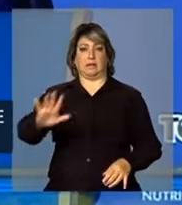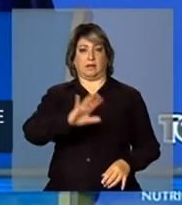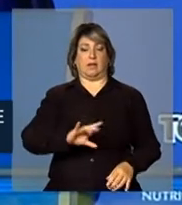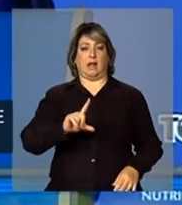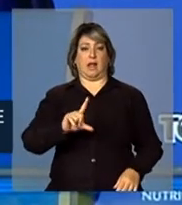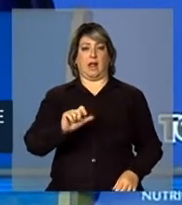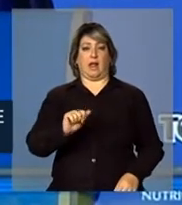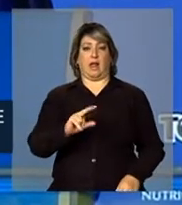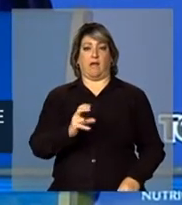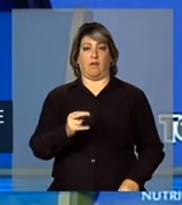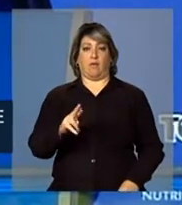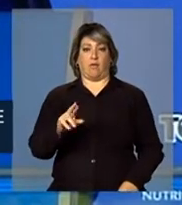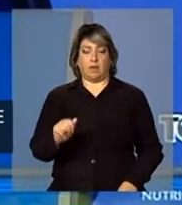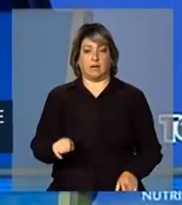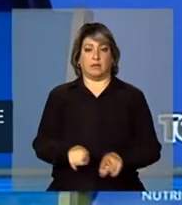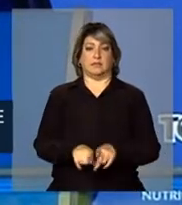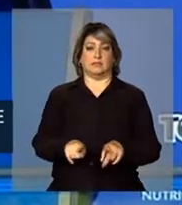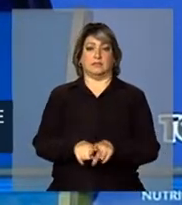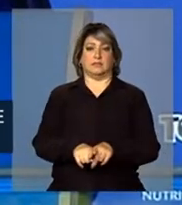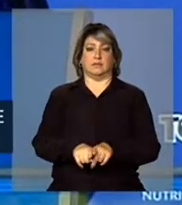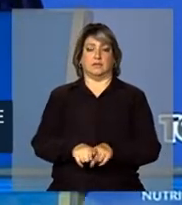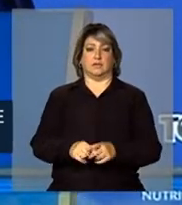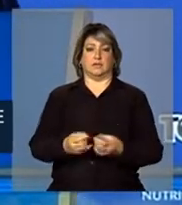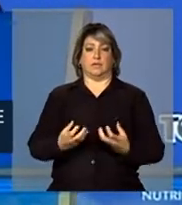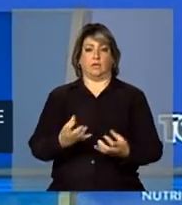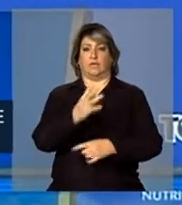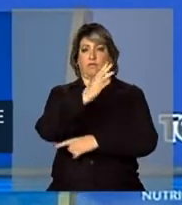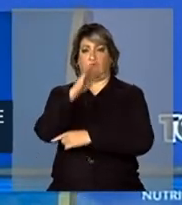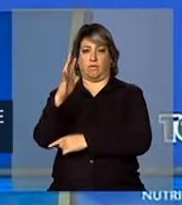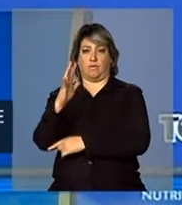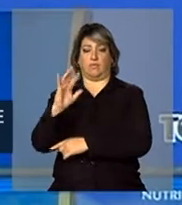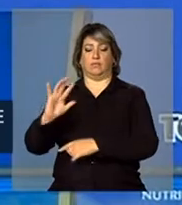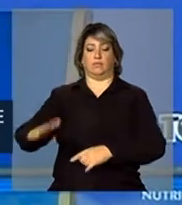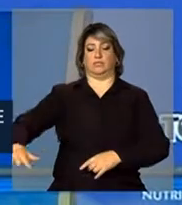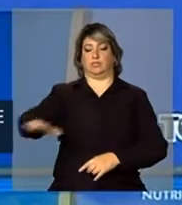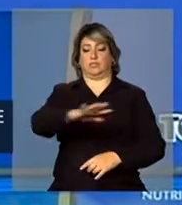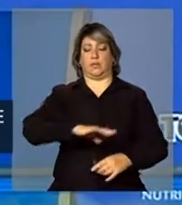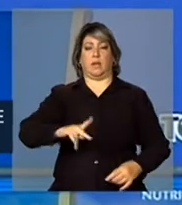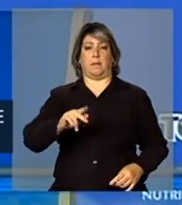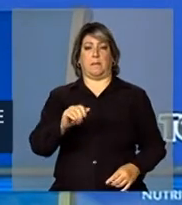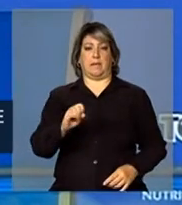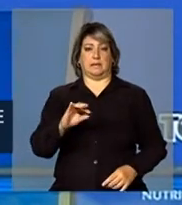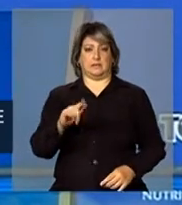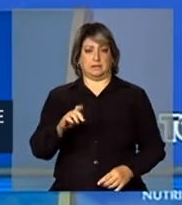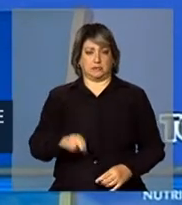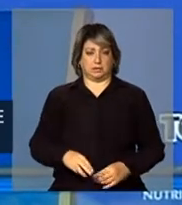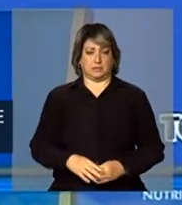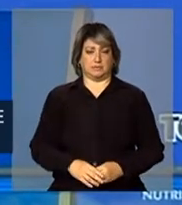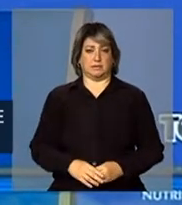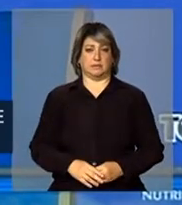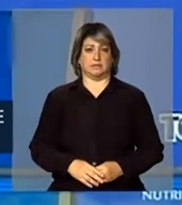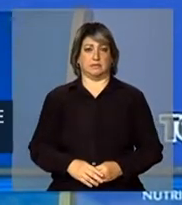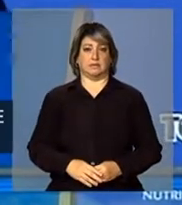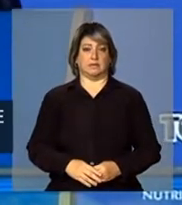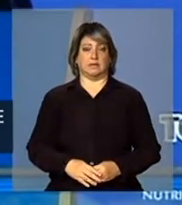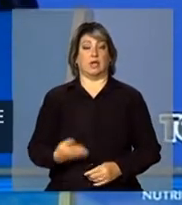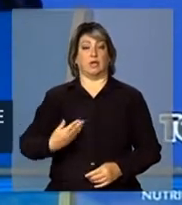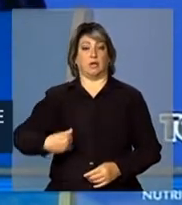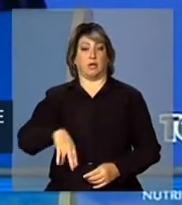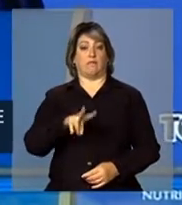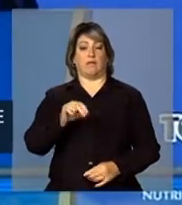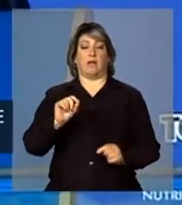Lavoura, Pastagem, Floresta. E nós iremos